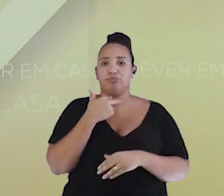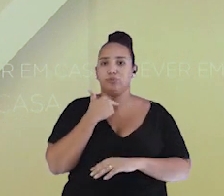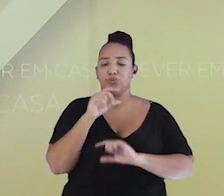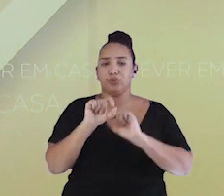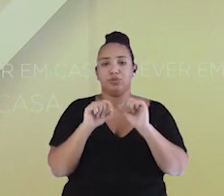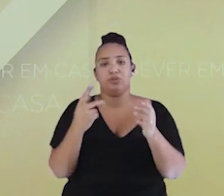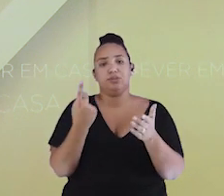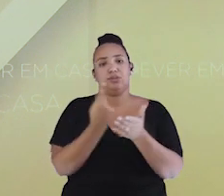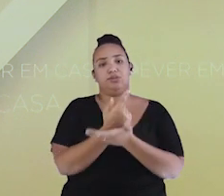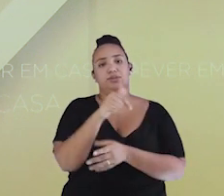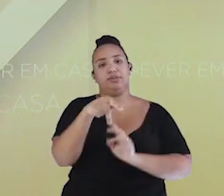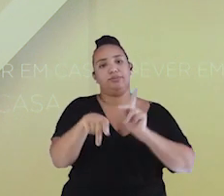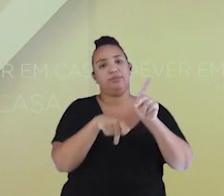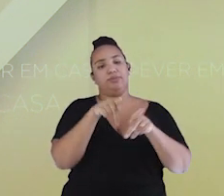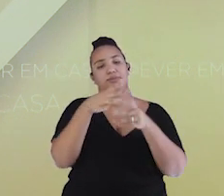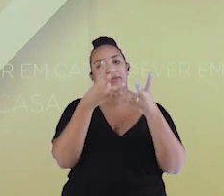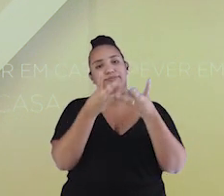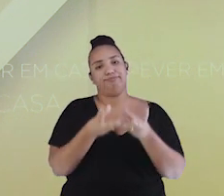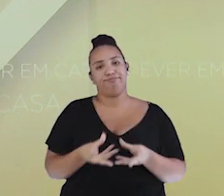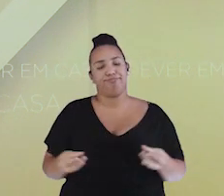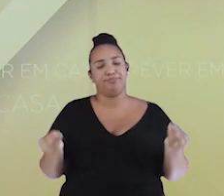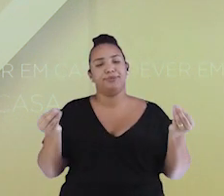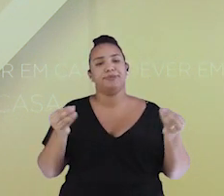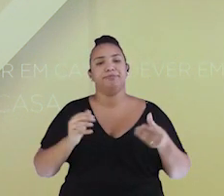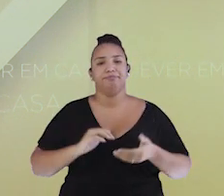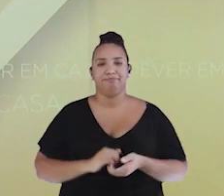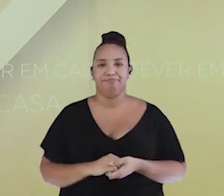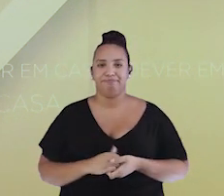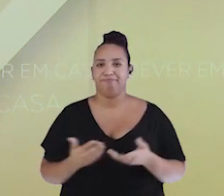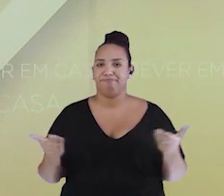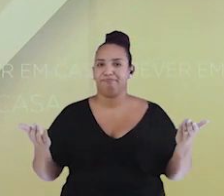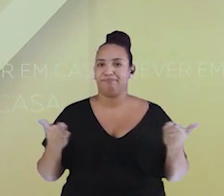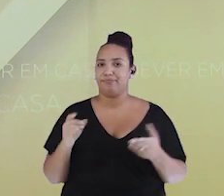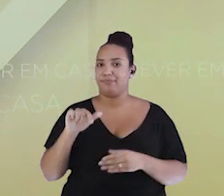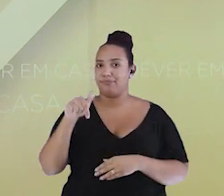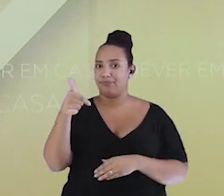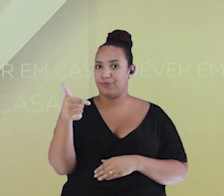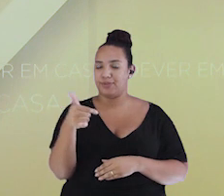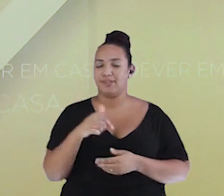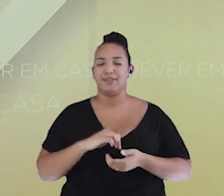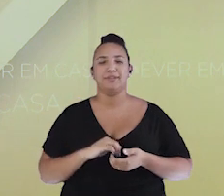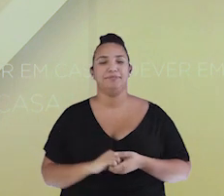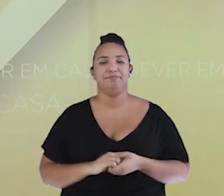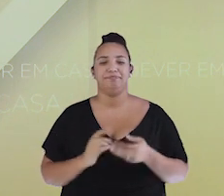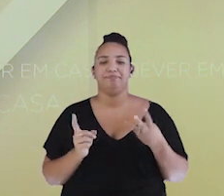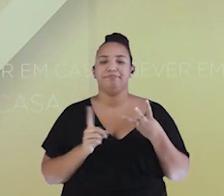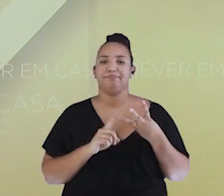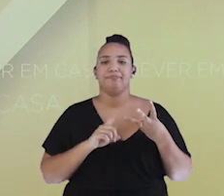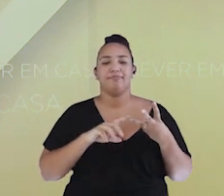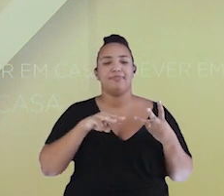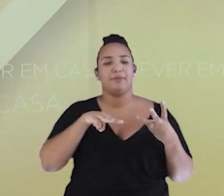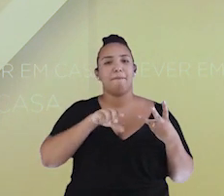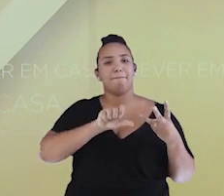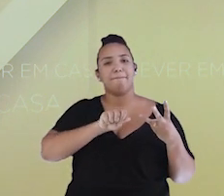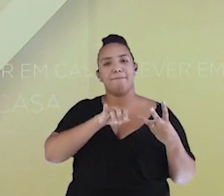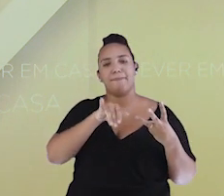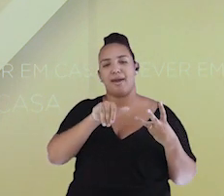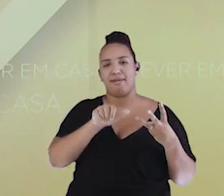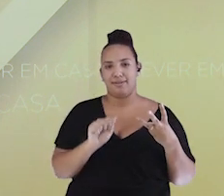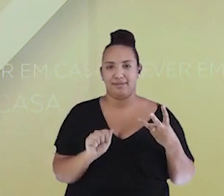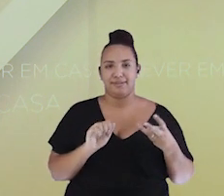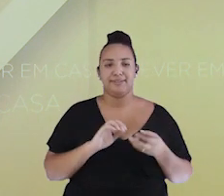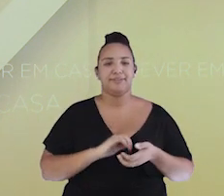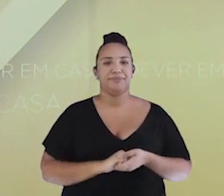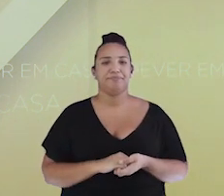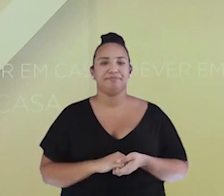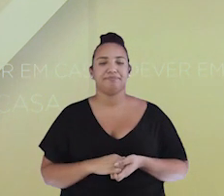armazenar água, provocou o fim dessa cidade. Agora vamos ver outra civilização, os